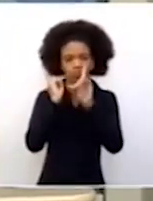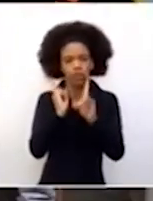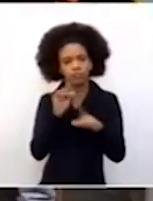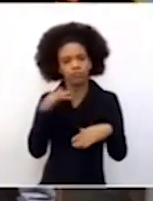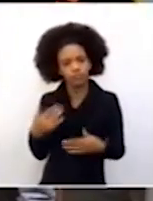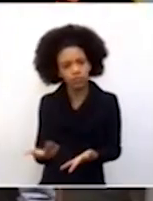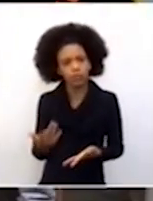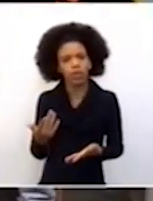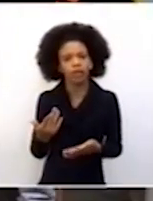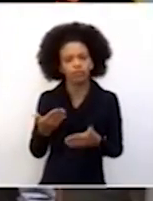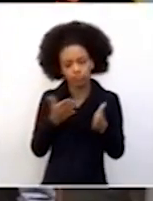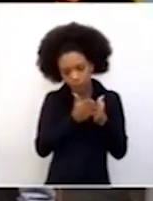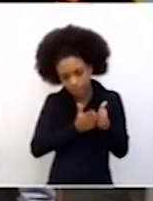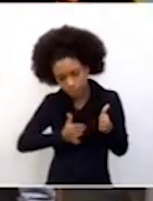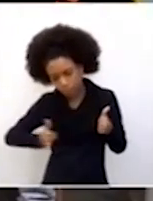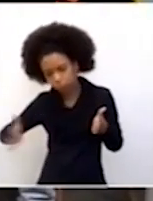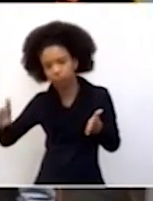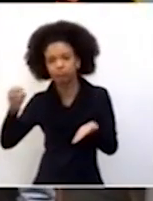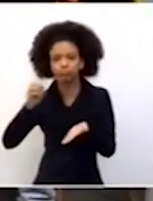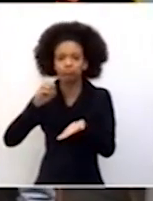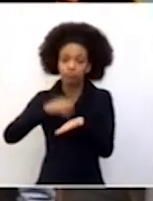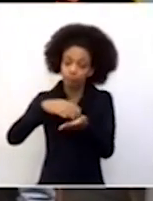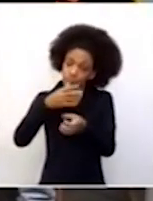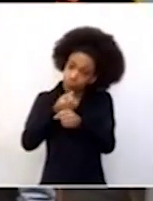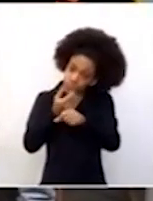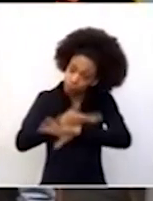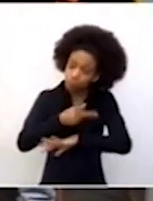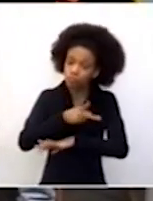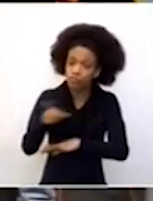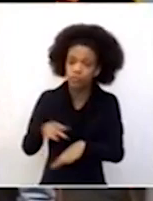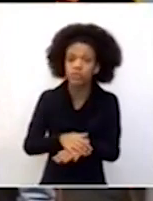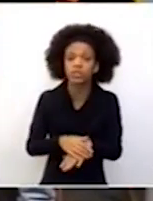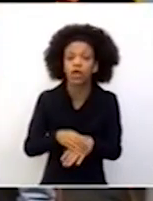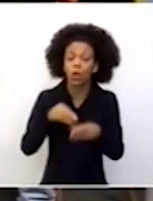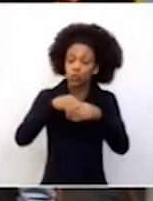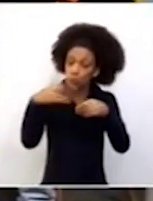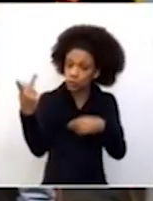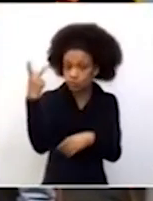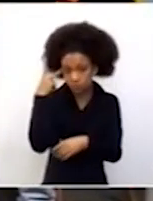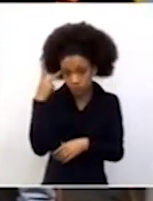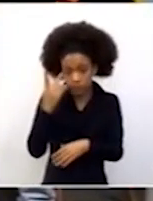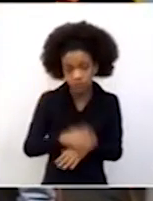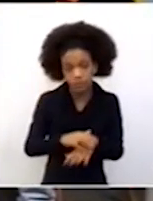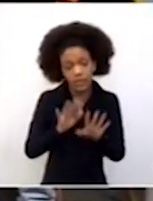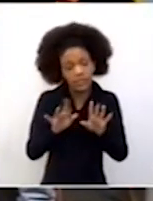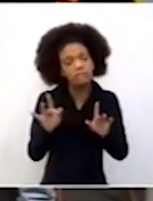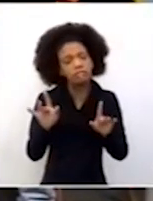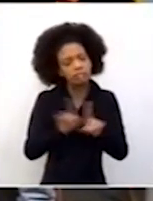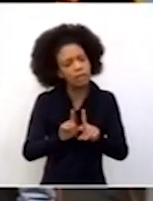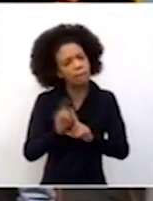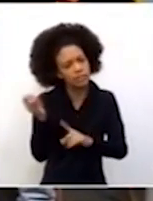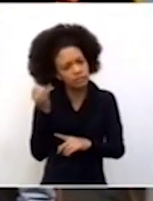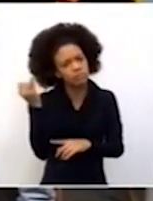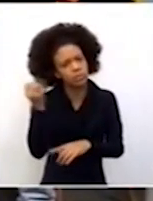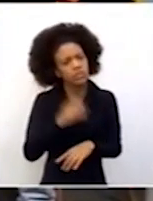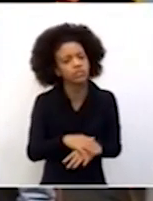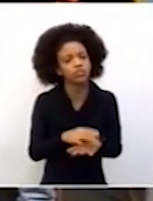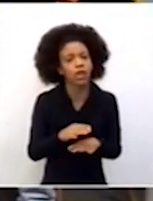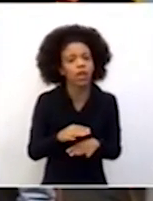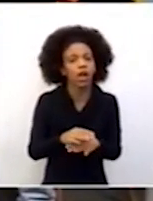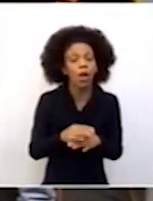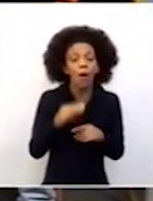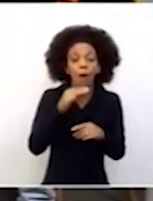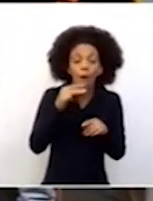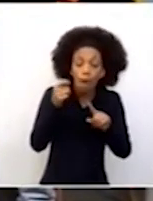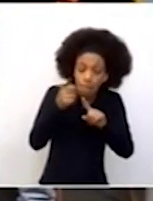né, assim, dos centros de informações, dos professores, do currículo paulista, né. E também é interessante, né, no mês de maio, né, é bom,